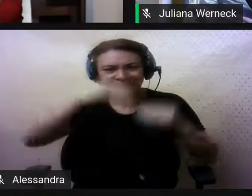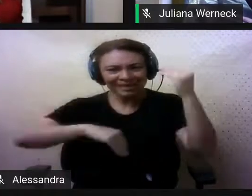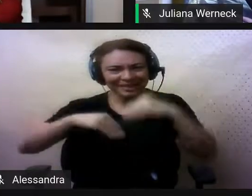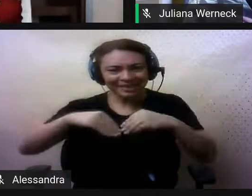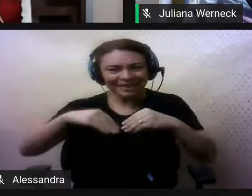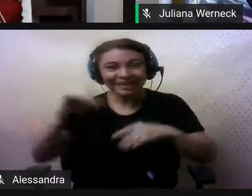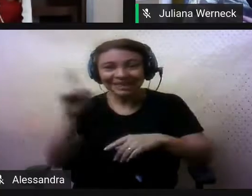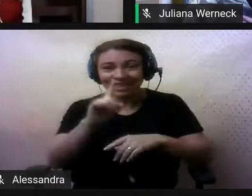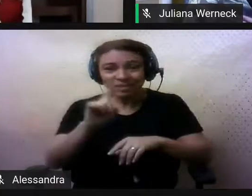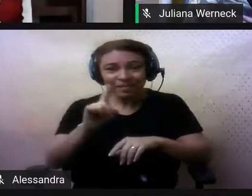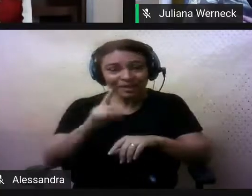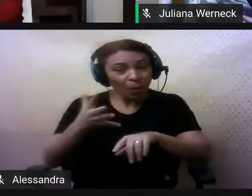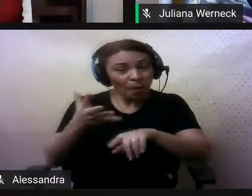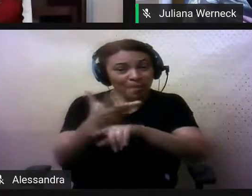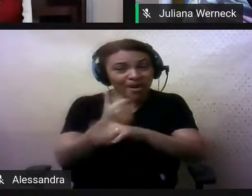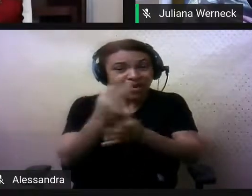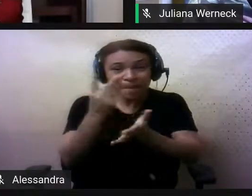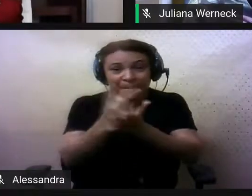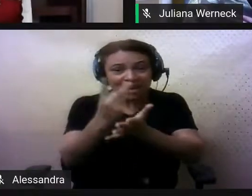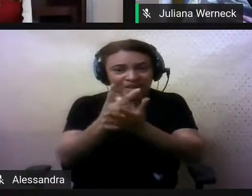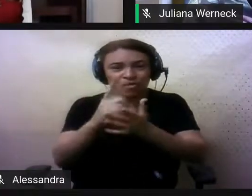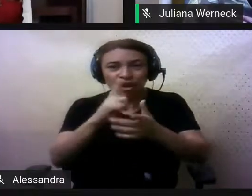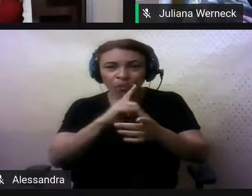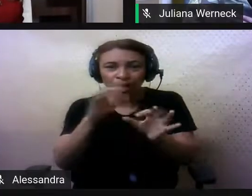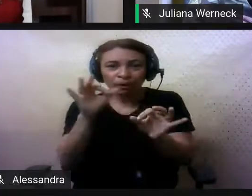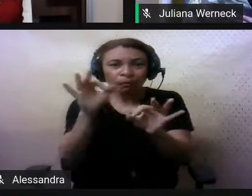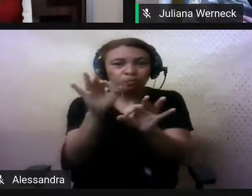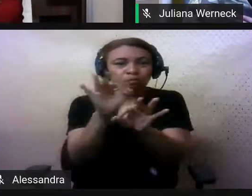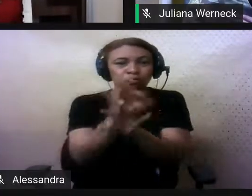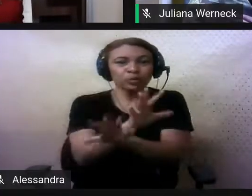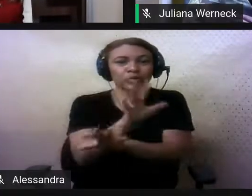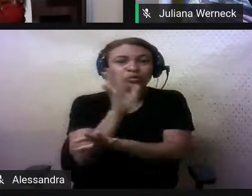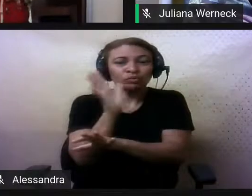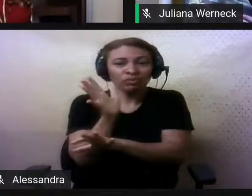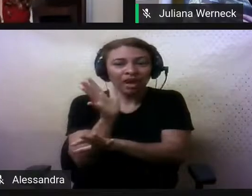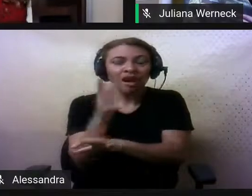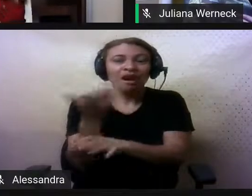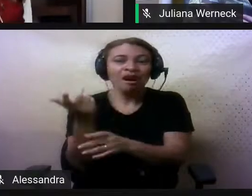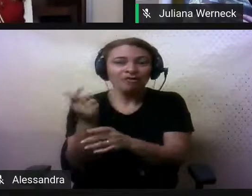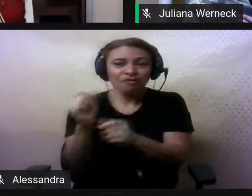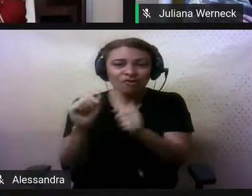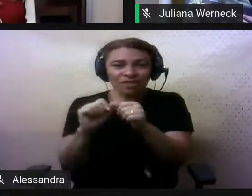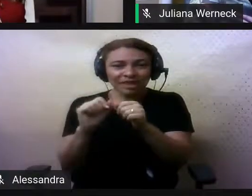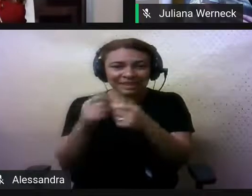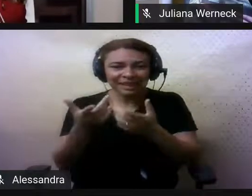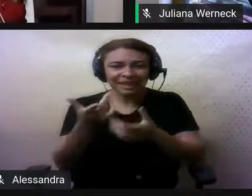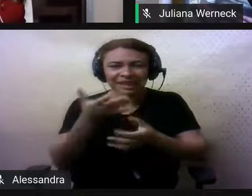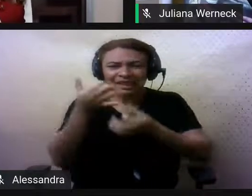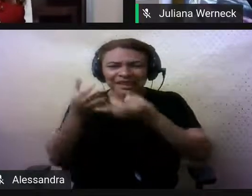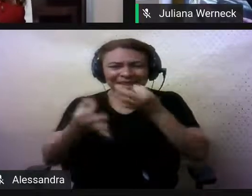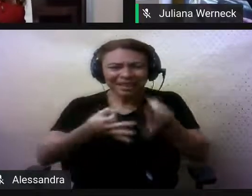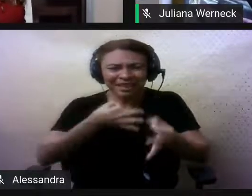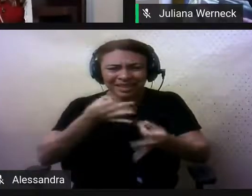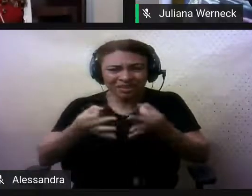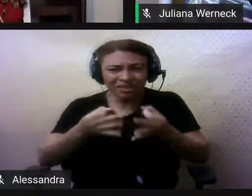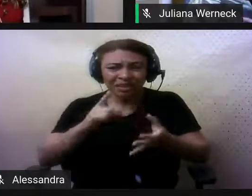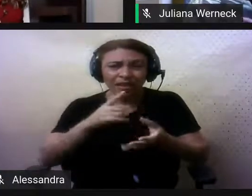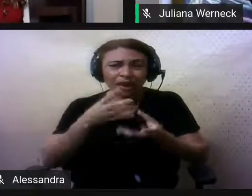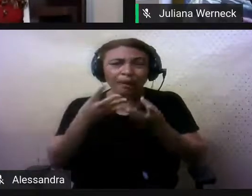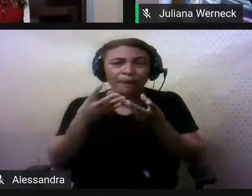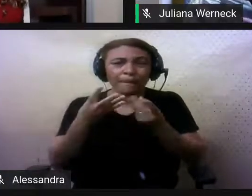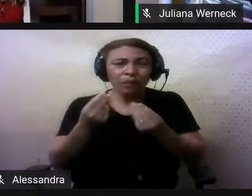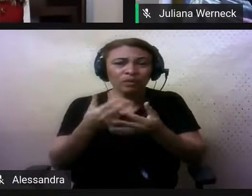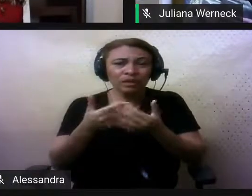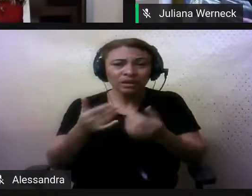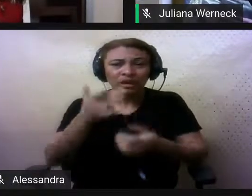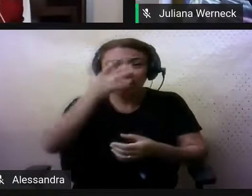o melhor com os recursos que a gente tem, com aquilo que a gente já tem. E que crítica geralmente tem muito mais a ver com o que a pessoa